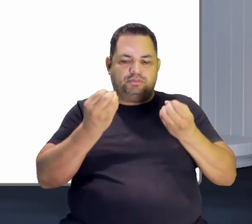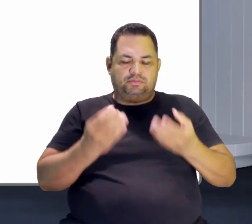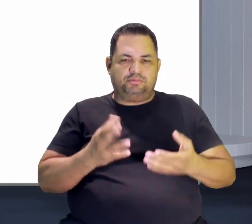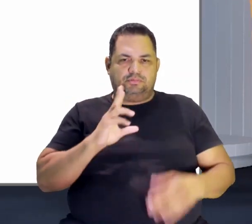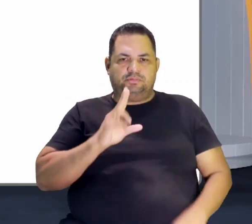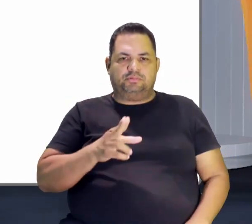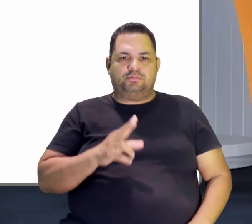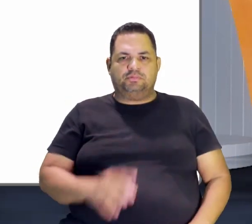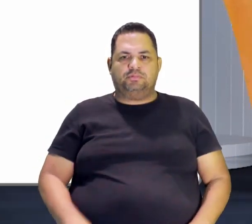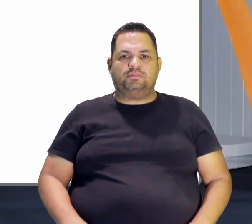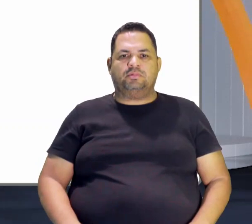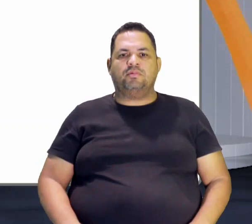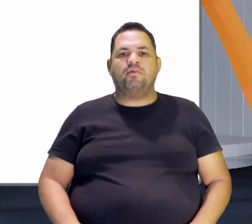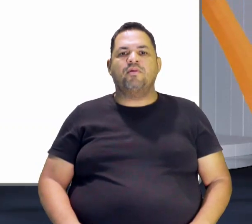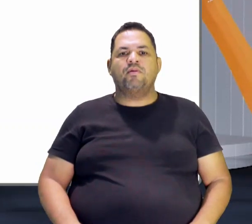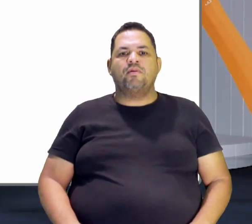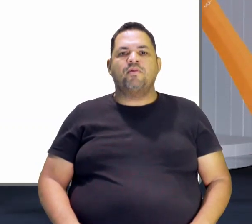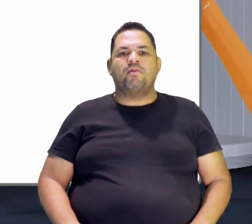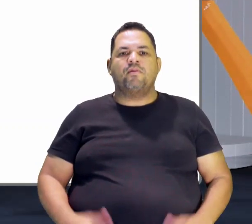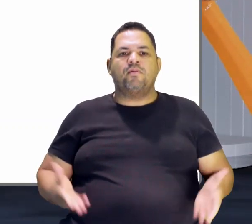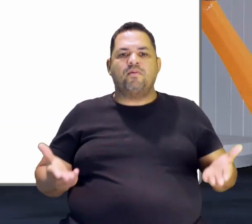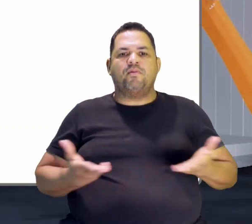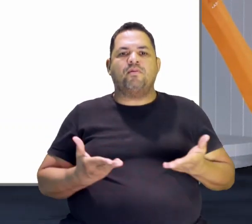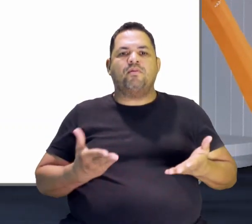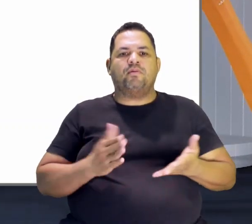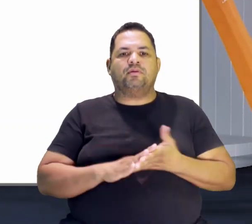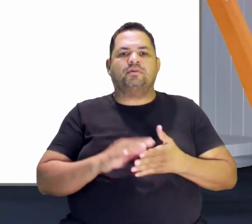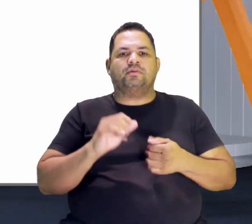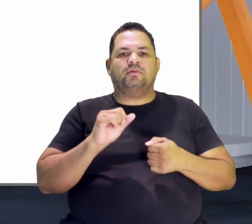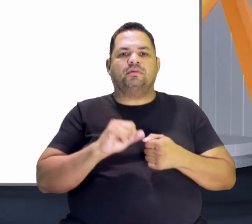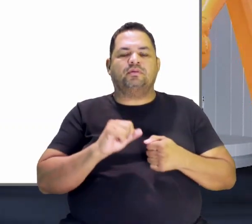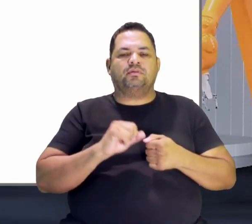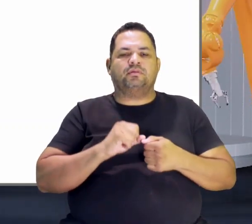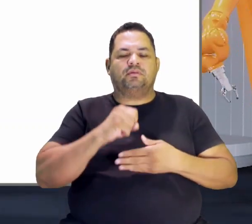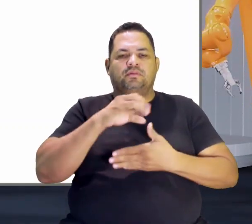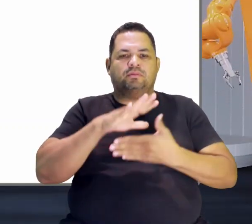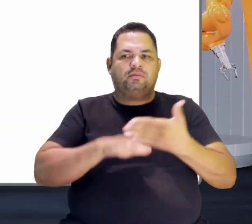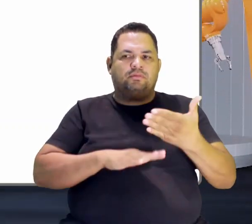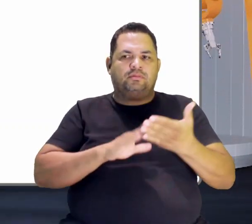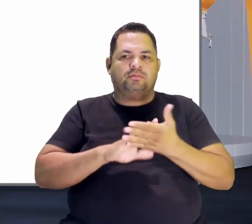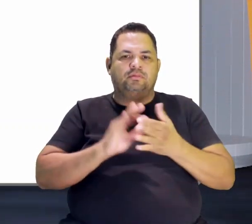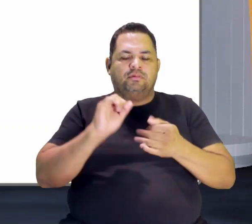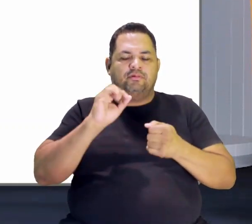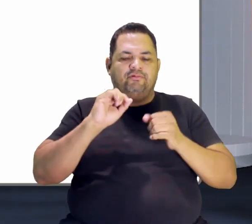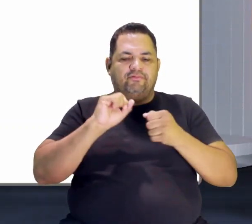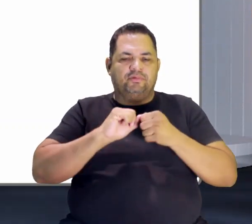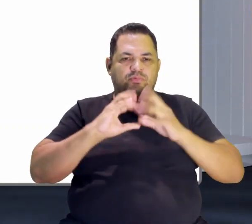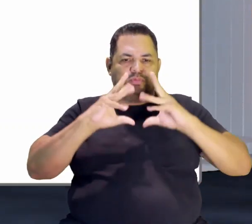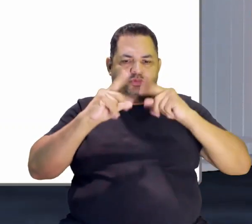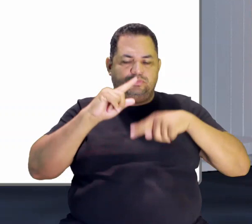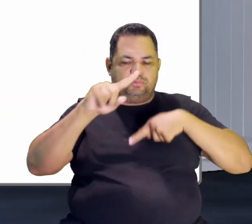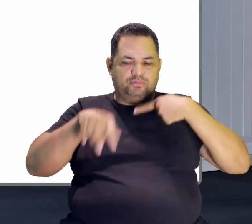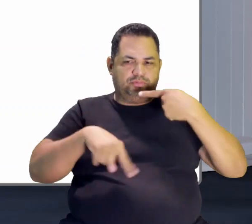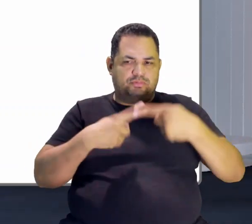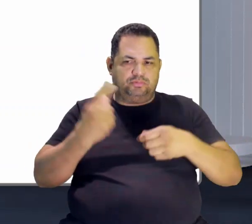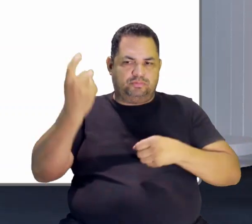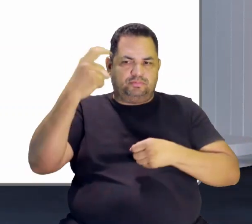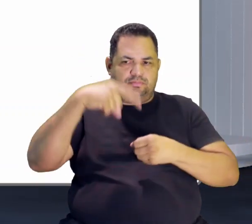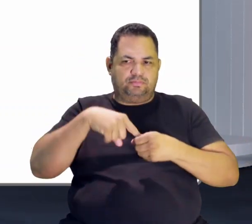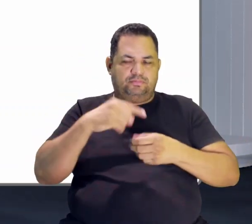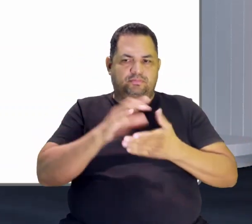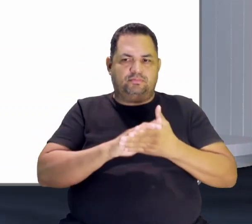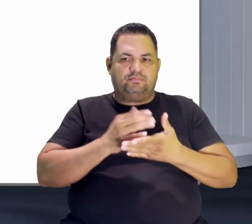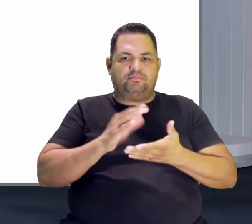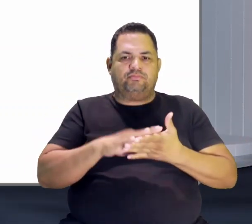é o mesmo, tá? Então agora vocês vão lá fazer as atividades, passam direitinho, porque daqui a pouquinho a gente volta